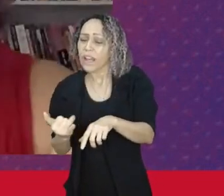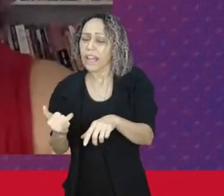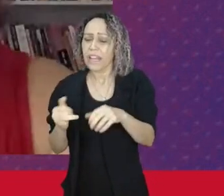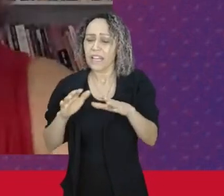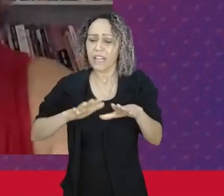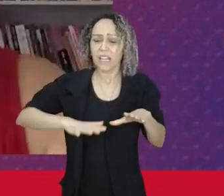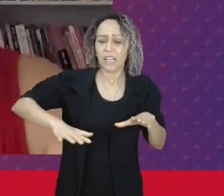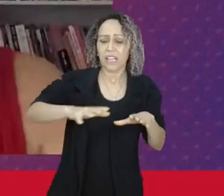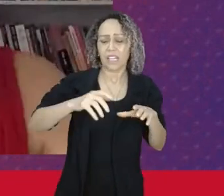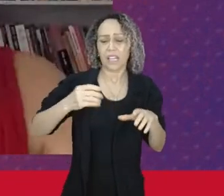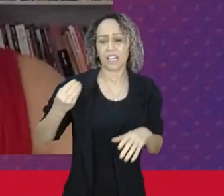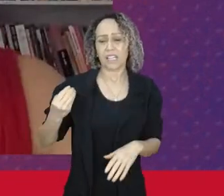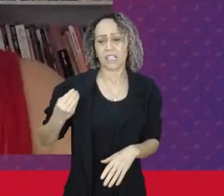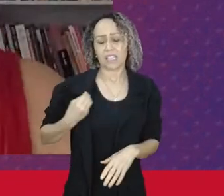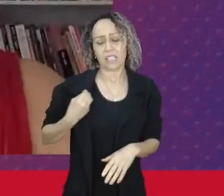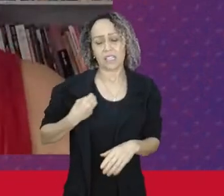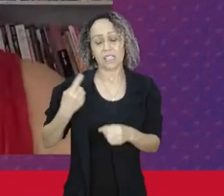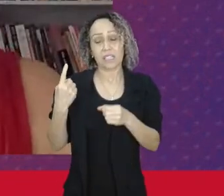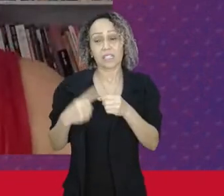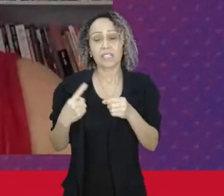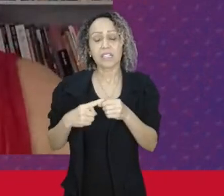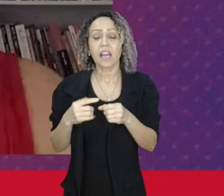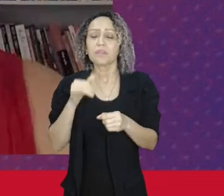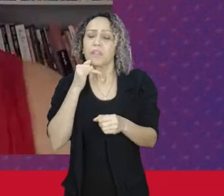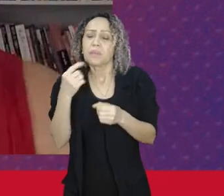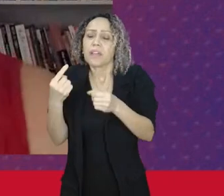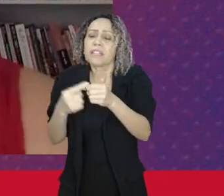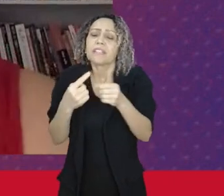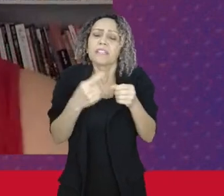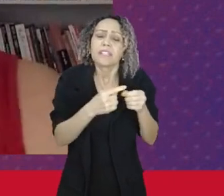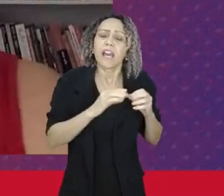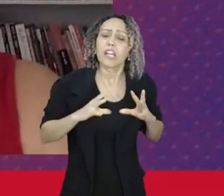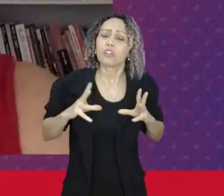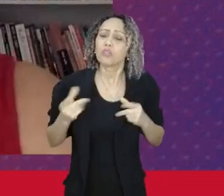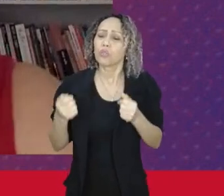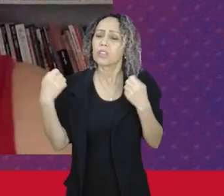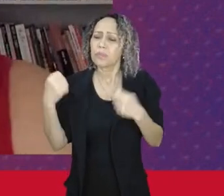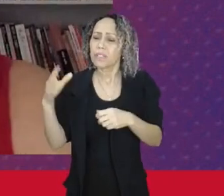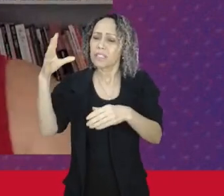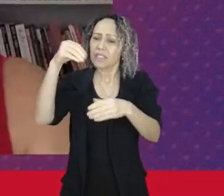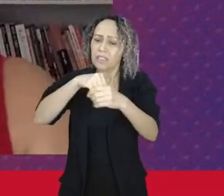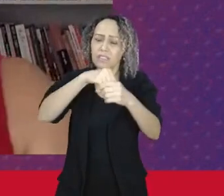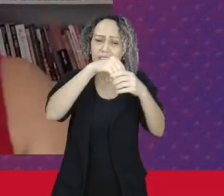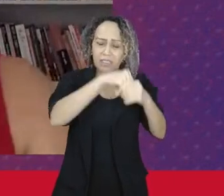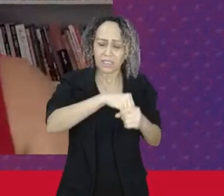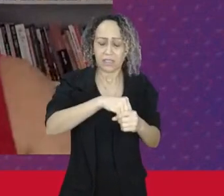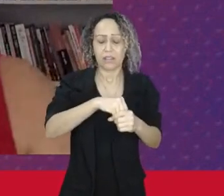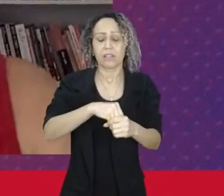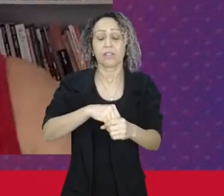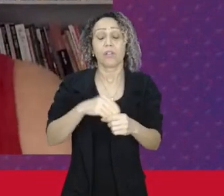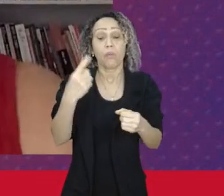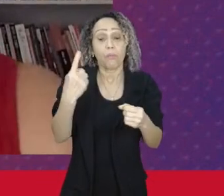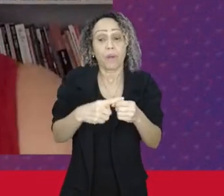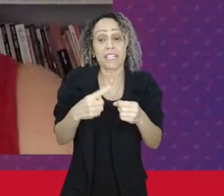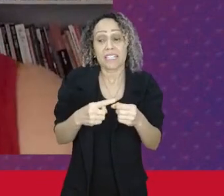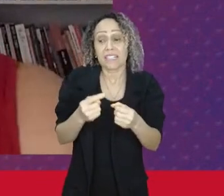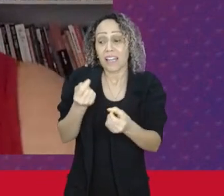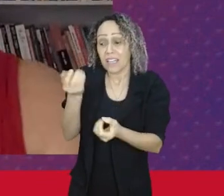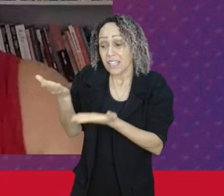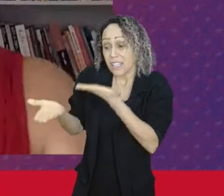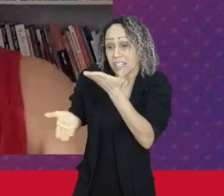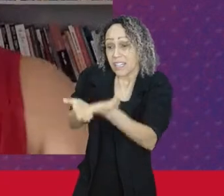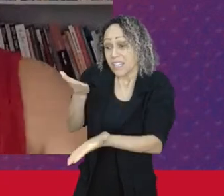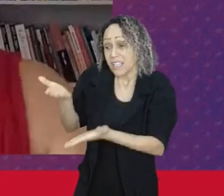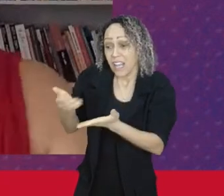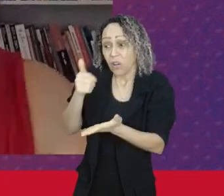pensar de intervenção ligada à cidade para que ela se torne uma cidade feminista, uma cidade acolhedora para as